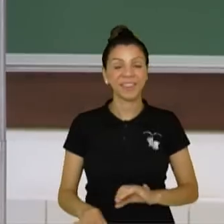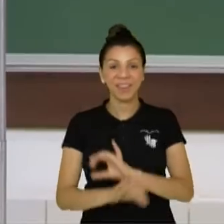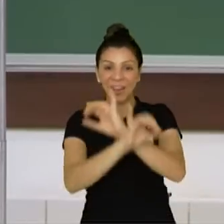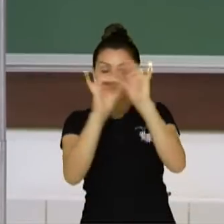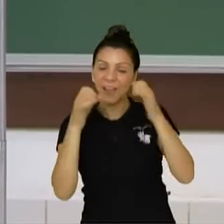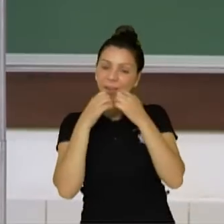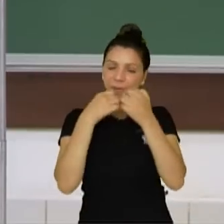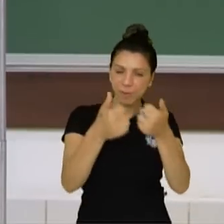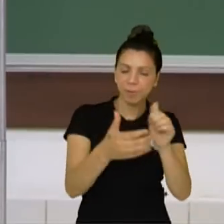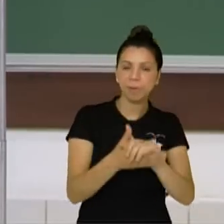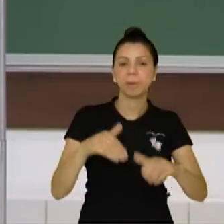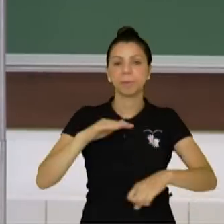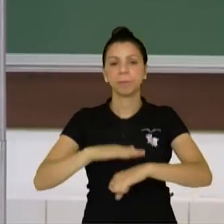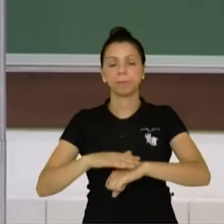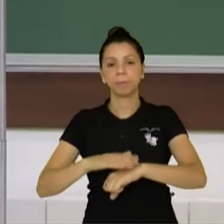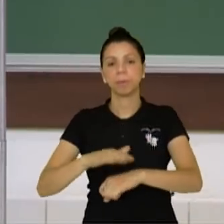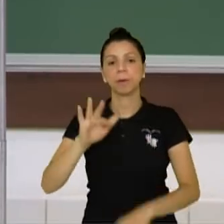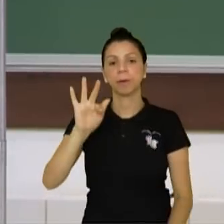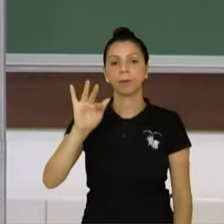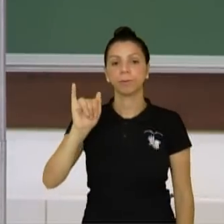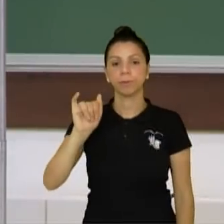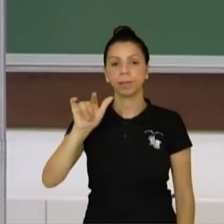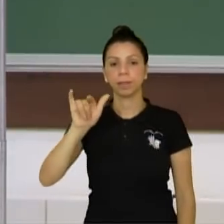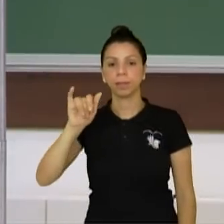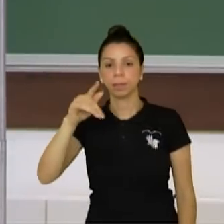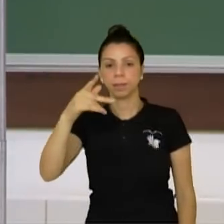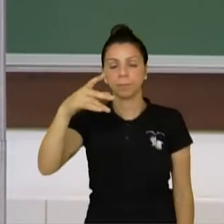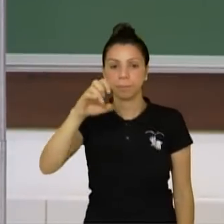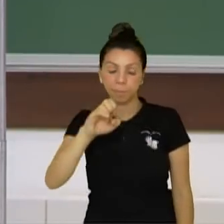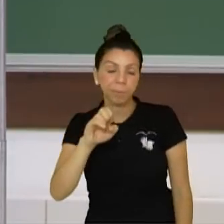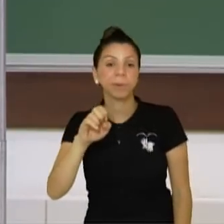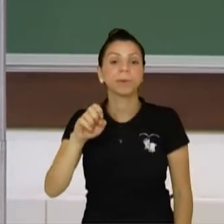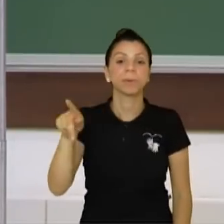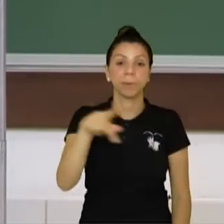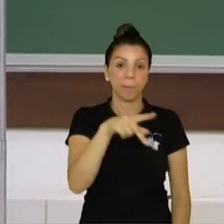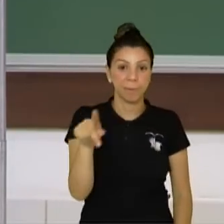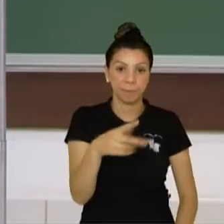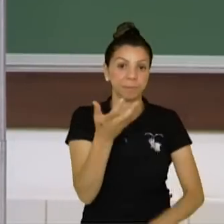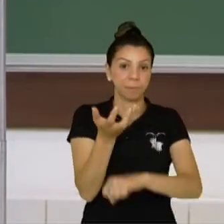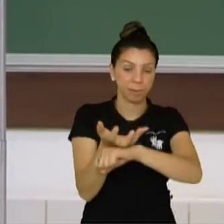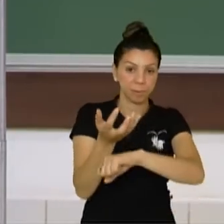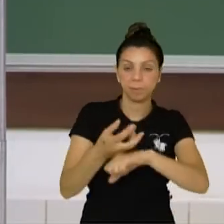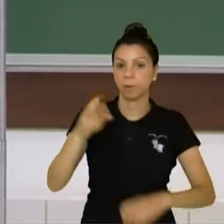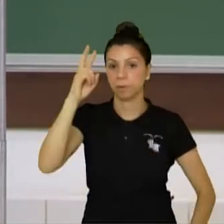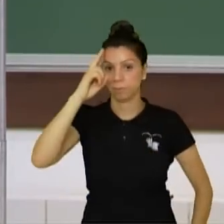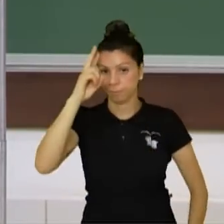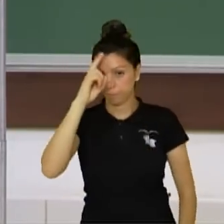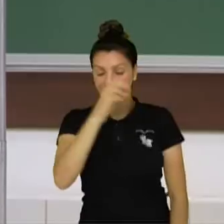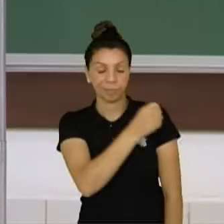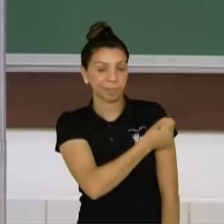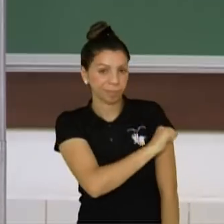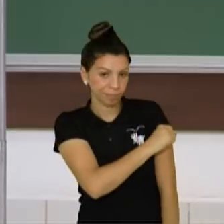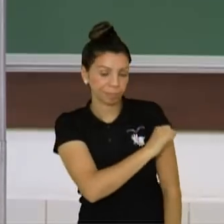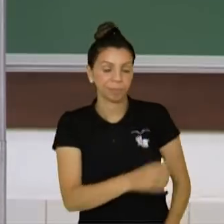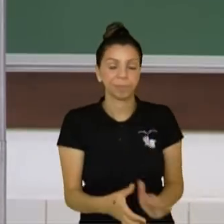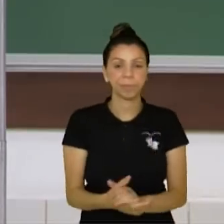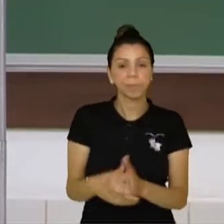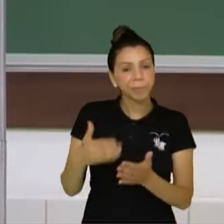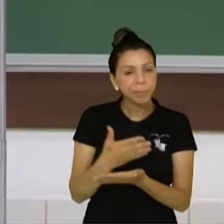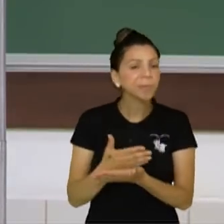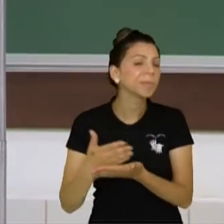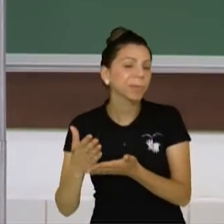Olá, tudo bem? Eu sou o professor Felipe Pego Camargo, professor de História do 8º ano e nós já vamos